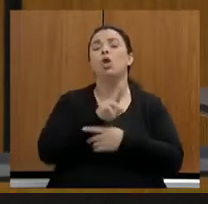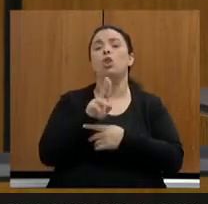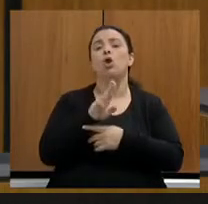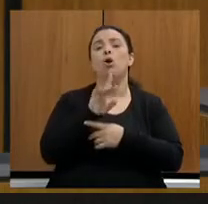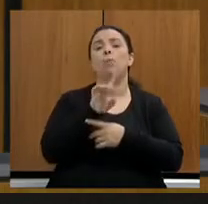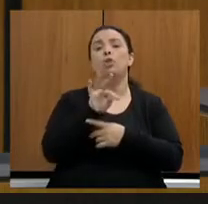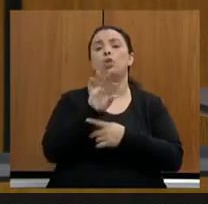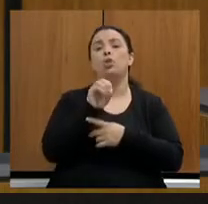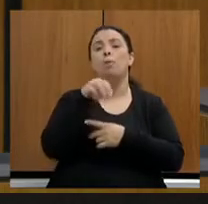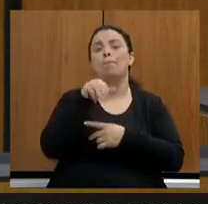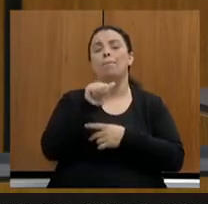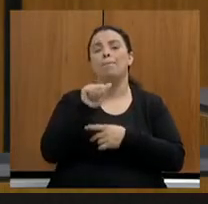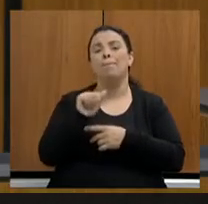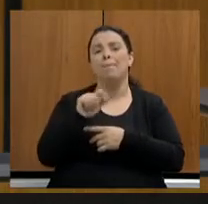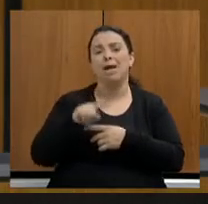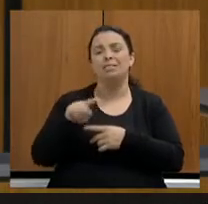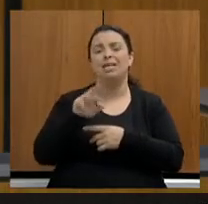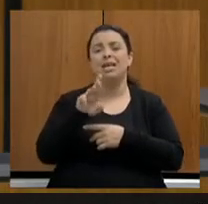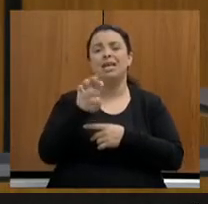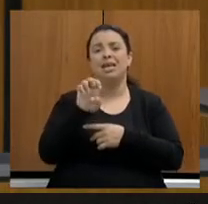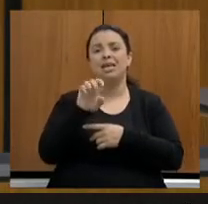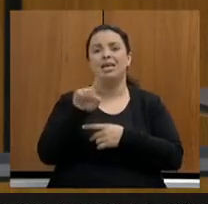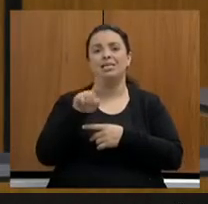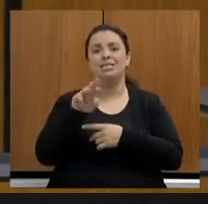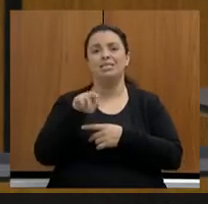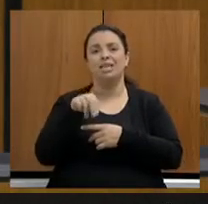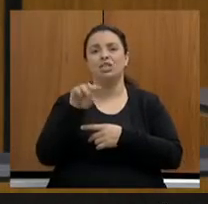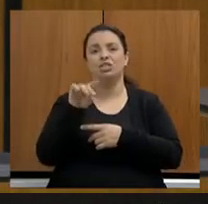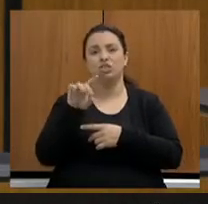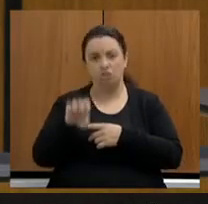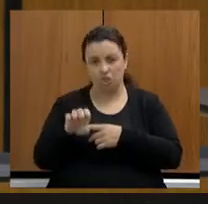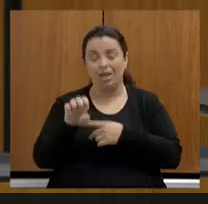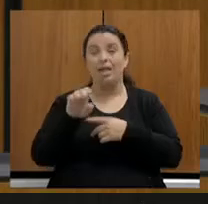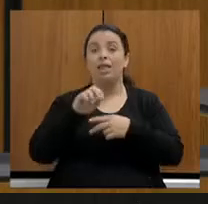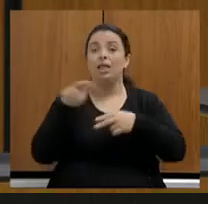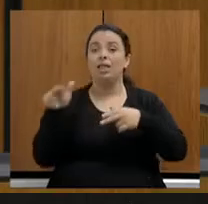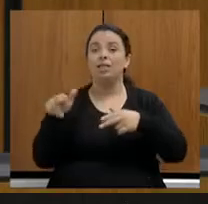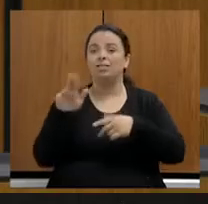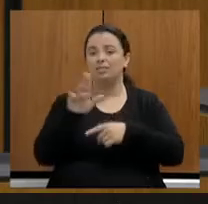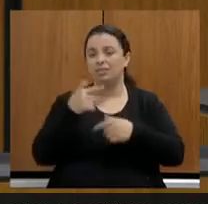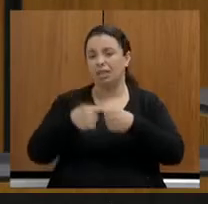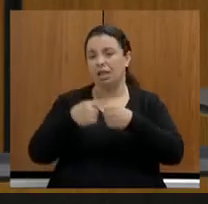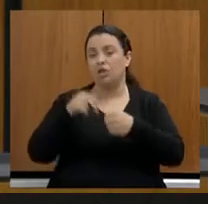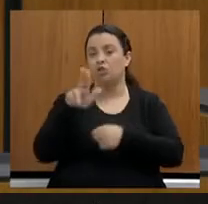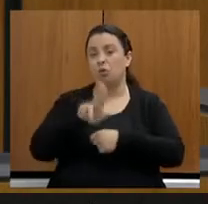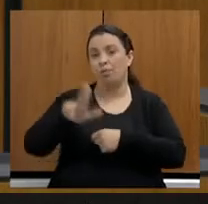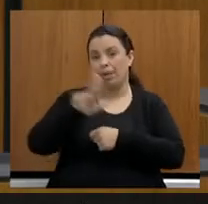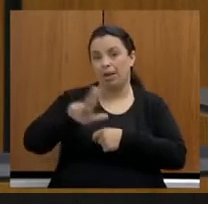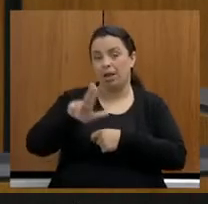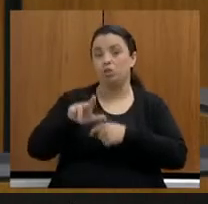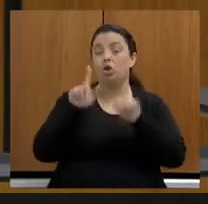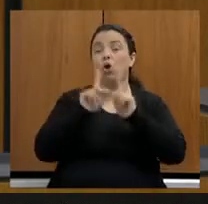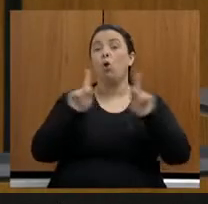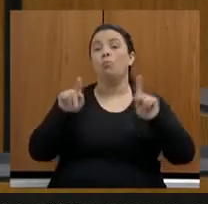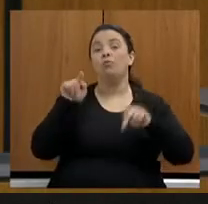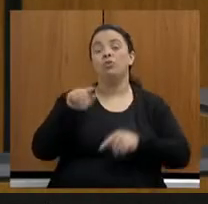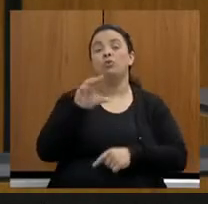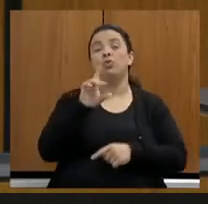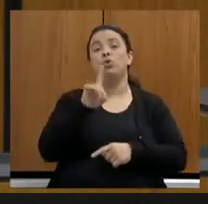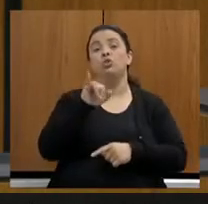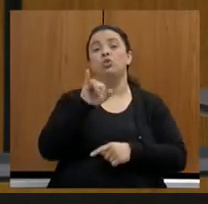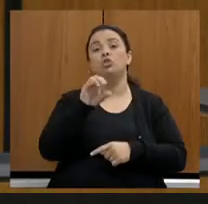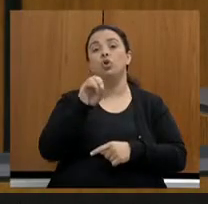Thomaz Ferreira de Rezende Uberlândia no qual o professor Diogo Michel Veloso de Oliveira é registrado em vídeo